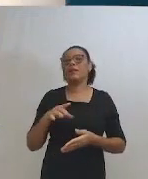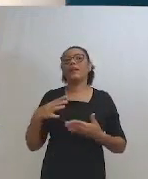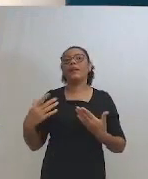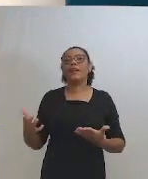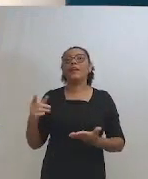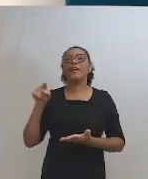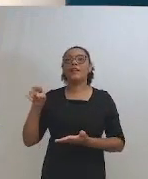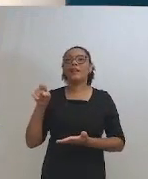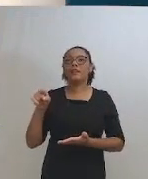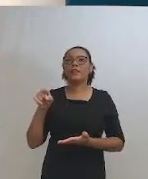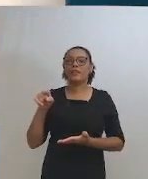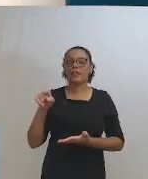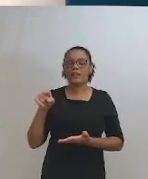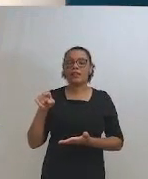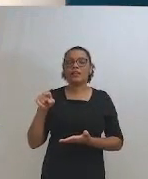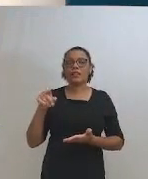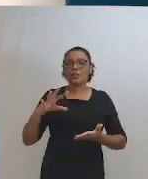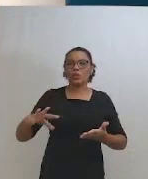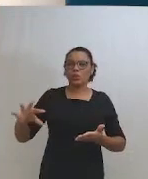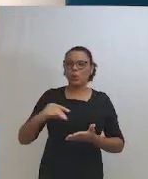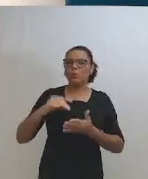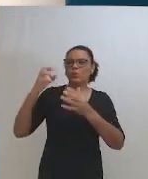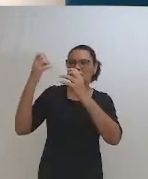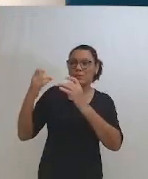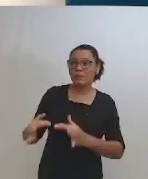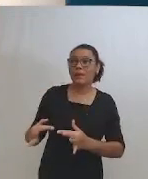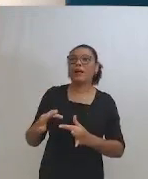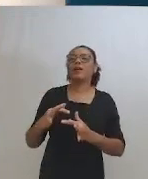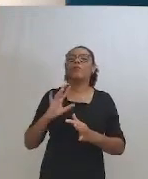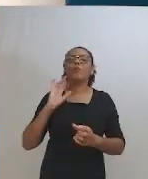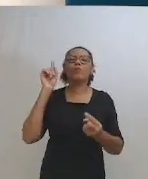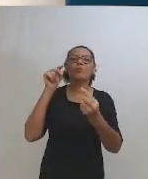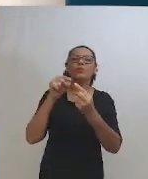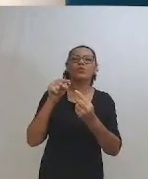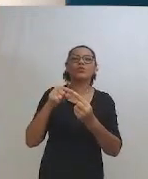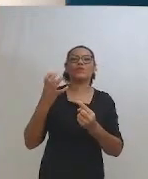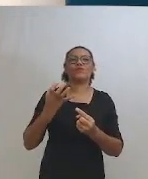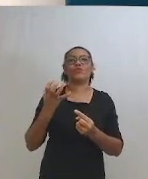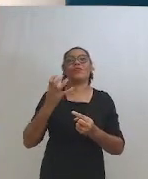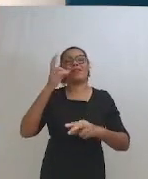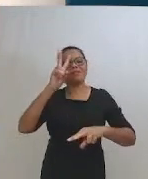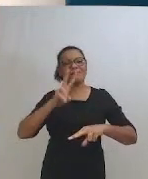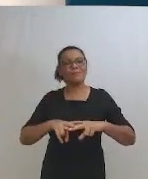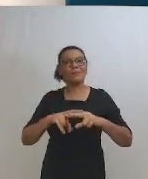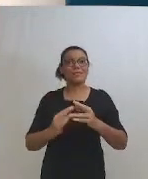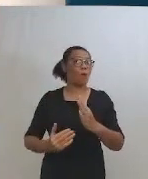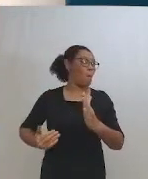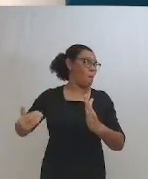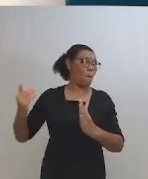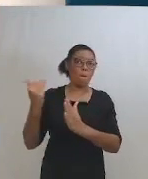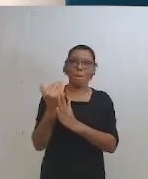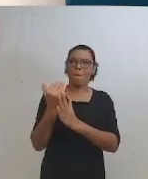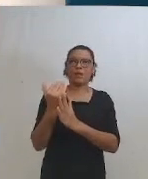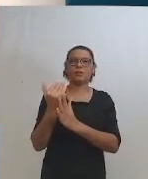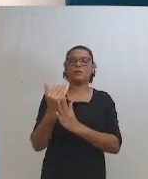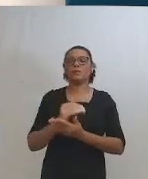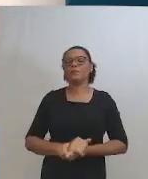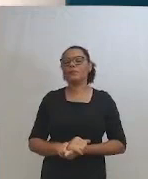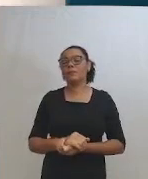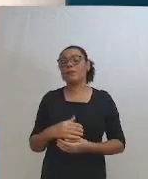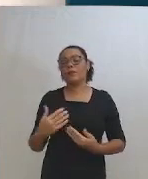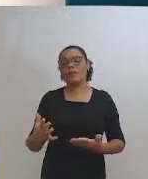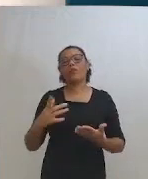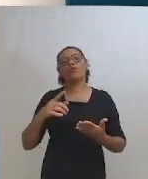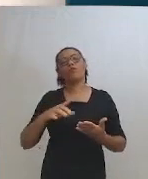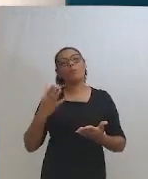base. Todas essas considerações, essas alegações da defesa foram amplamente decididas com base